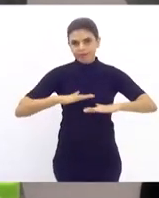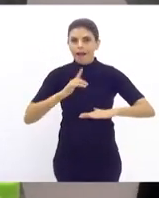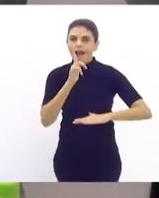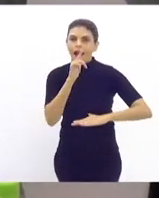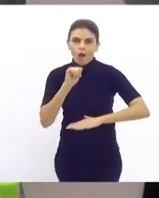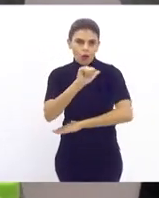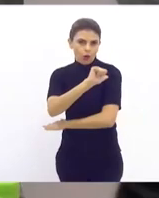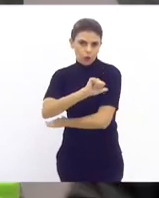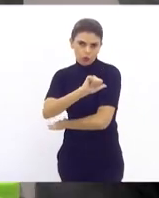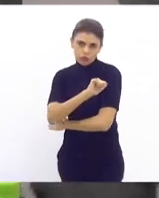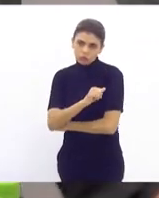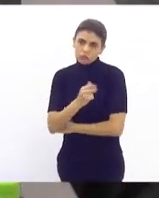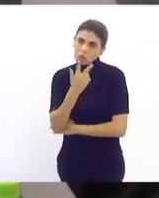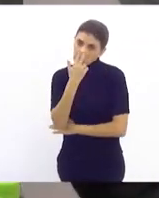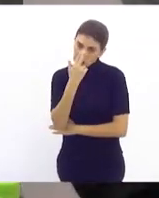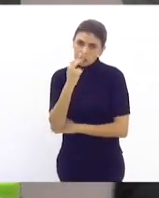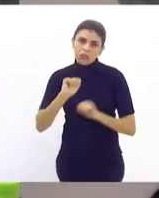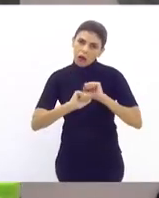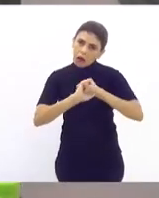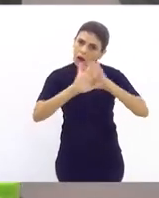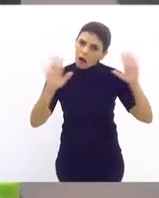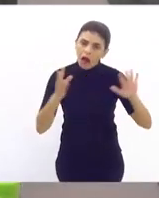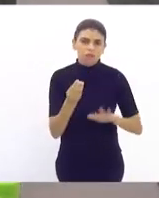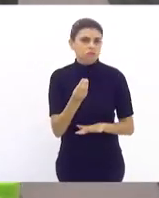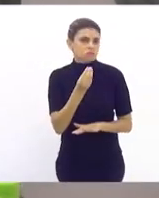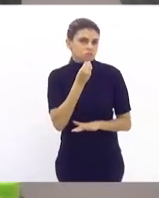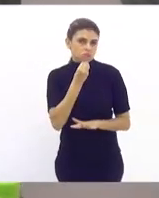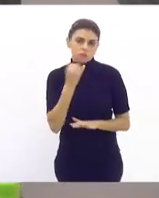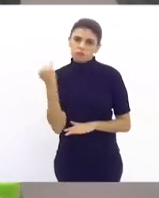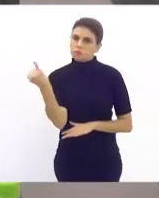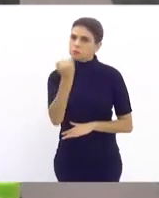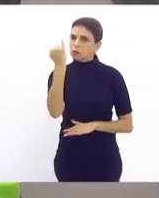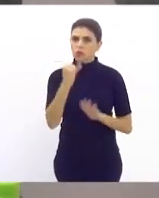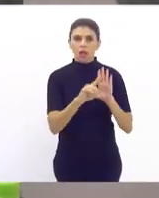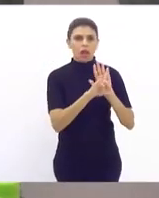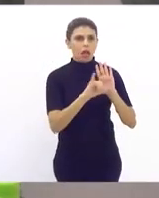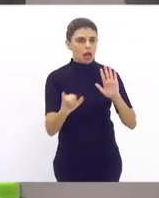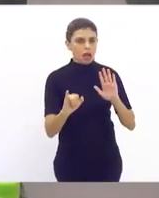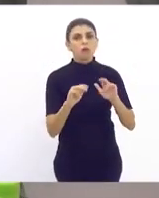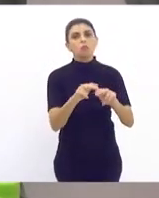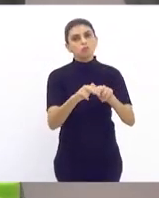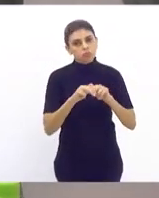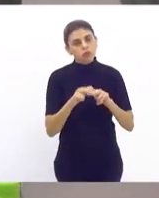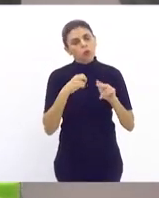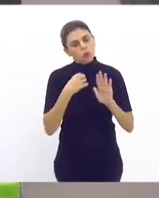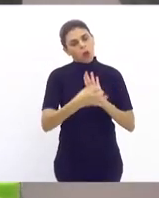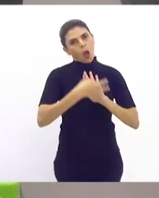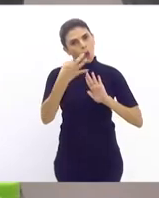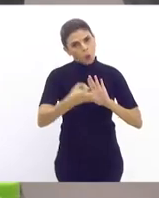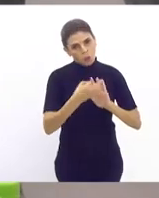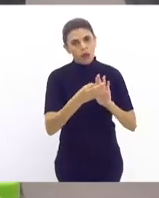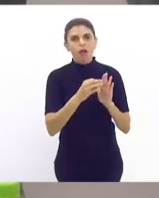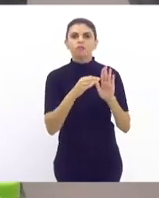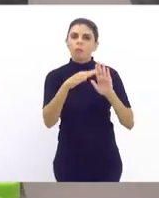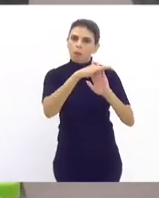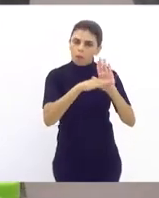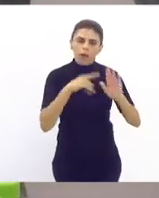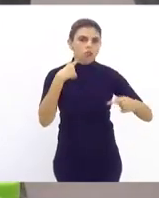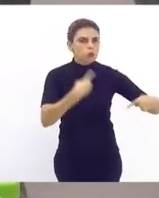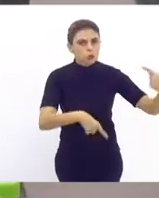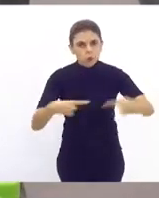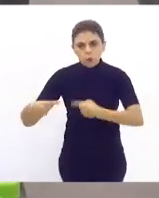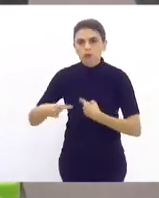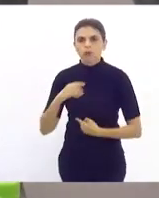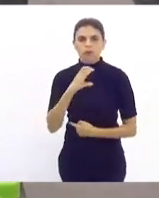esteja claro e evidente a importância dessa lei e que nenhuma ilegalidade existe, sendo inclusive pauta para essa discussão da